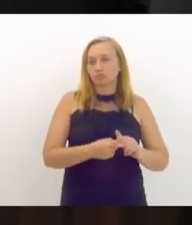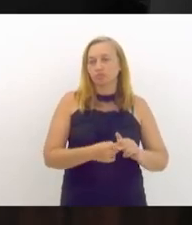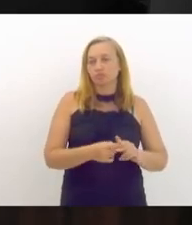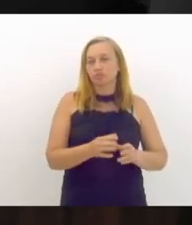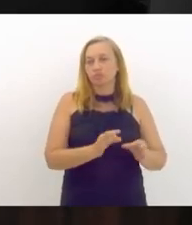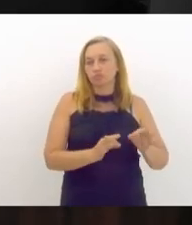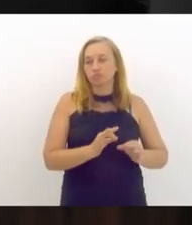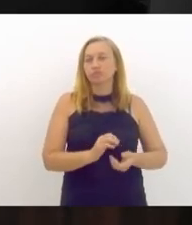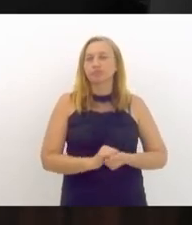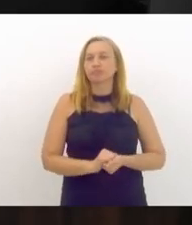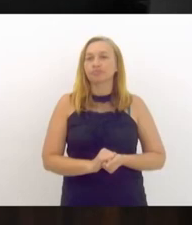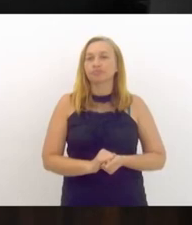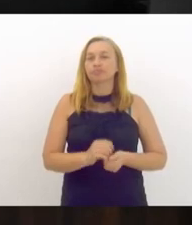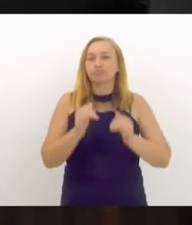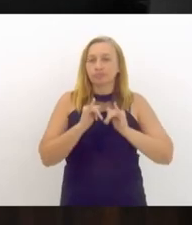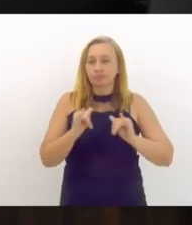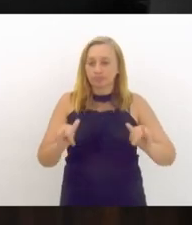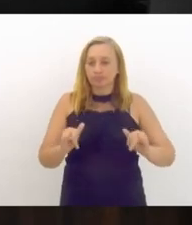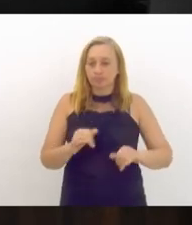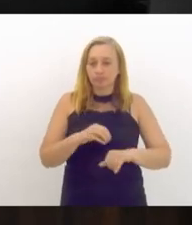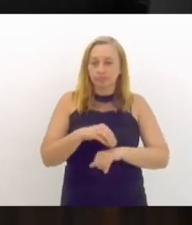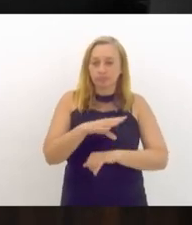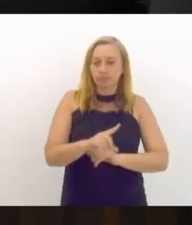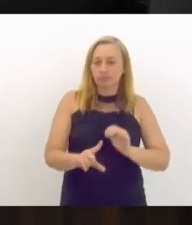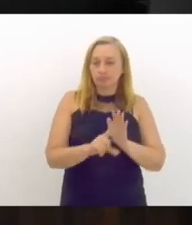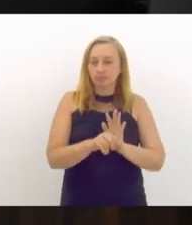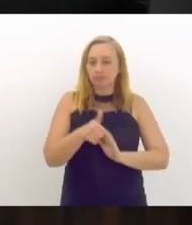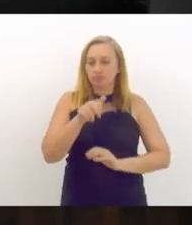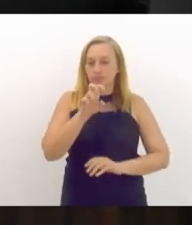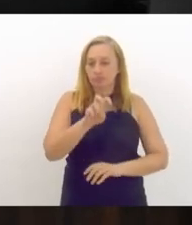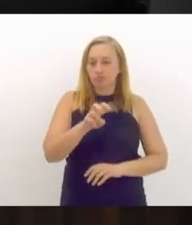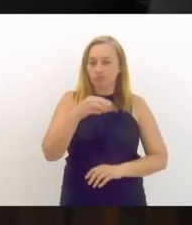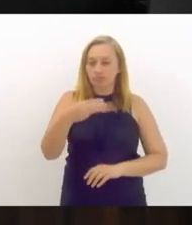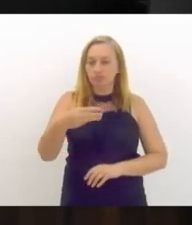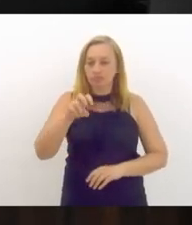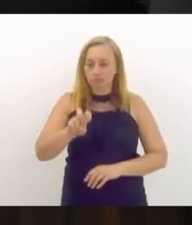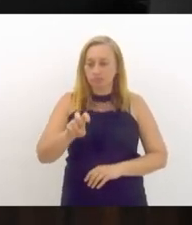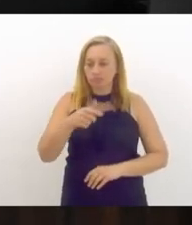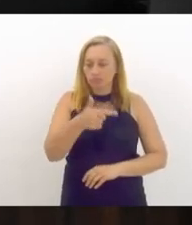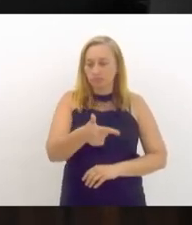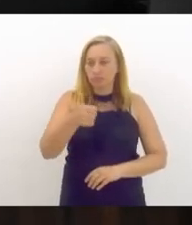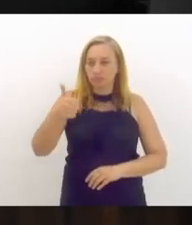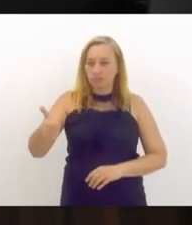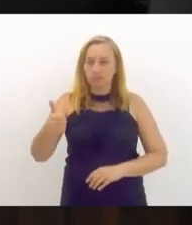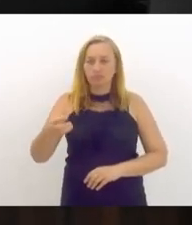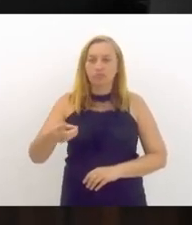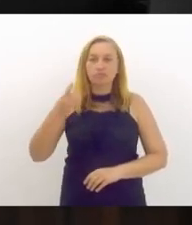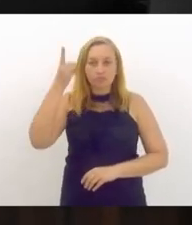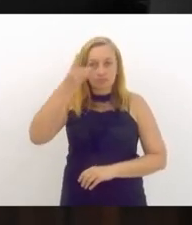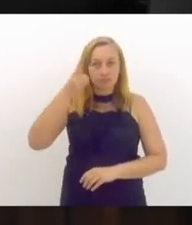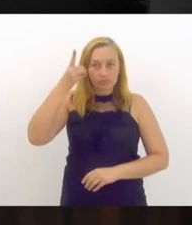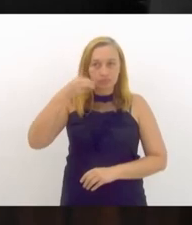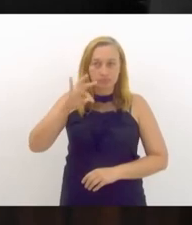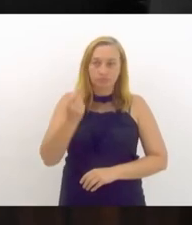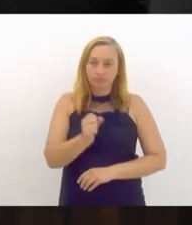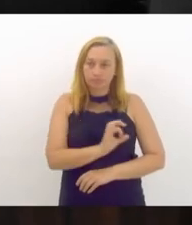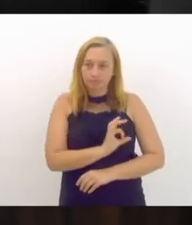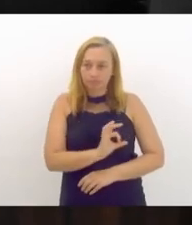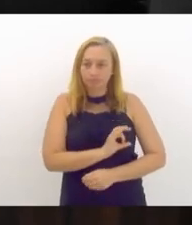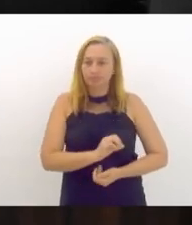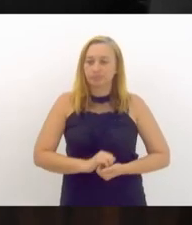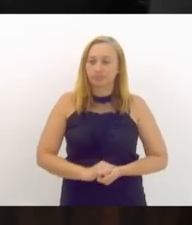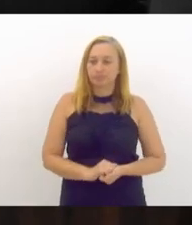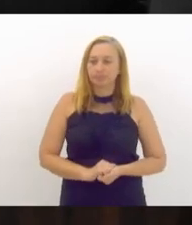elaboração. Anuncio Indicação Legislativa número 535, de 2021, de autoria da deputada Marta Rocha,